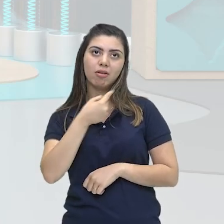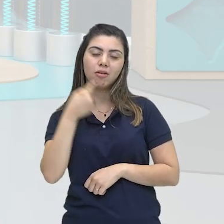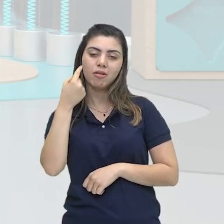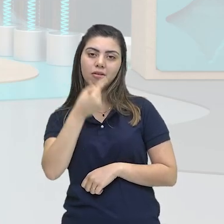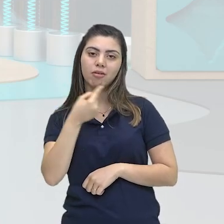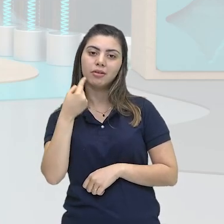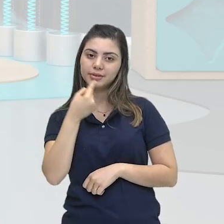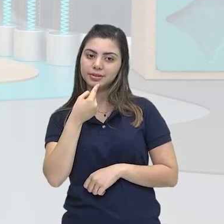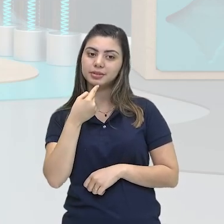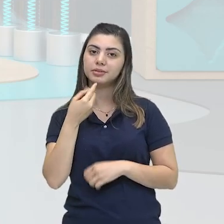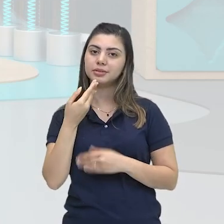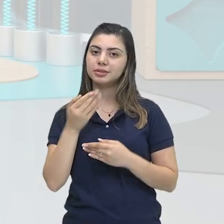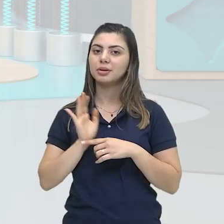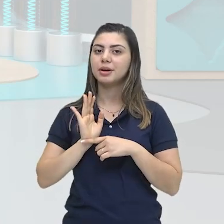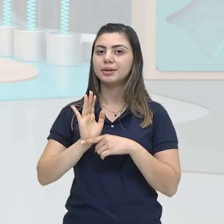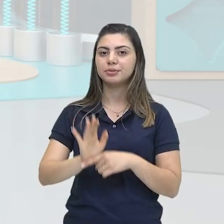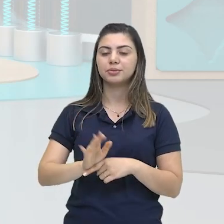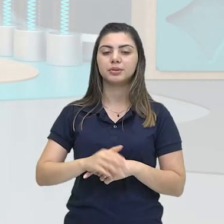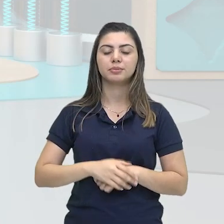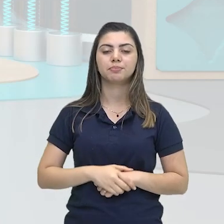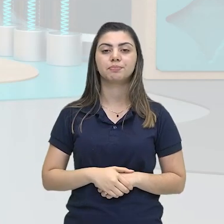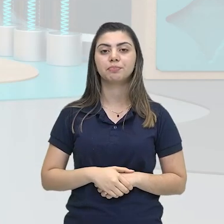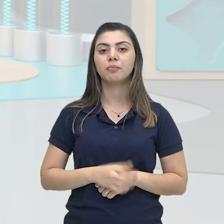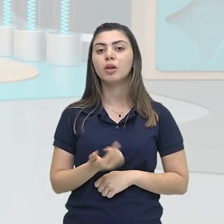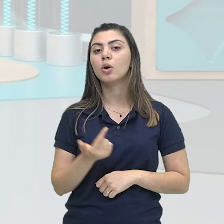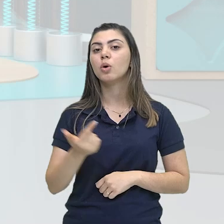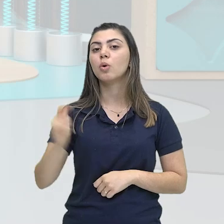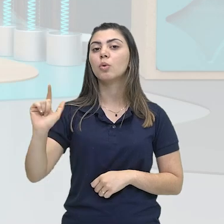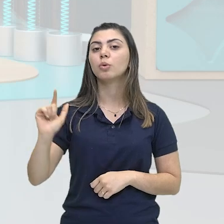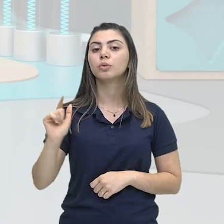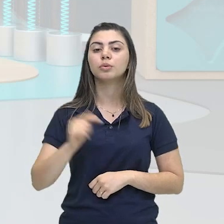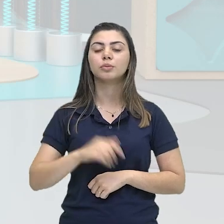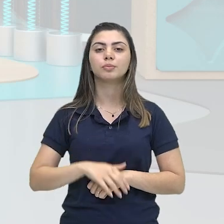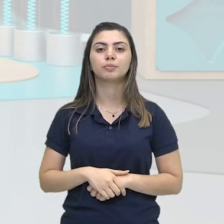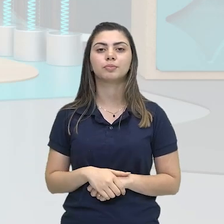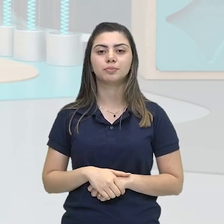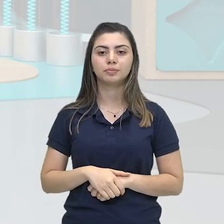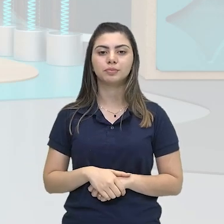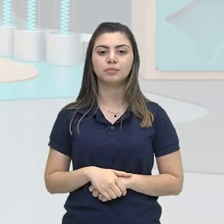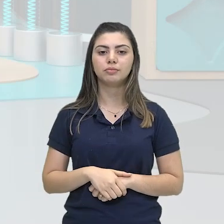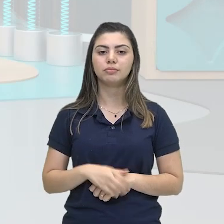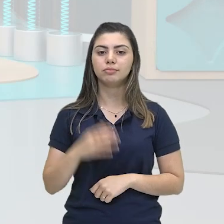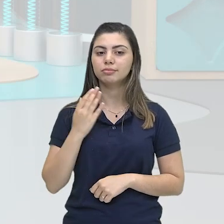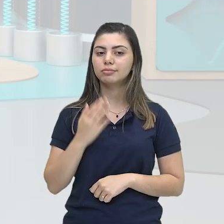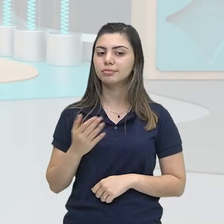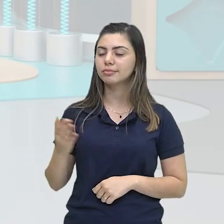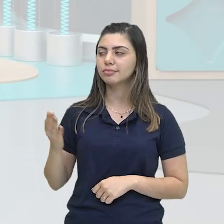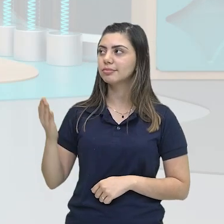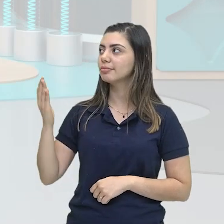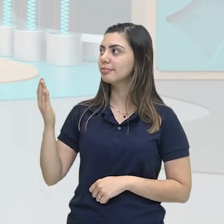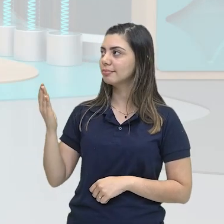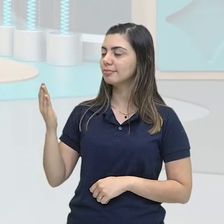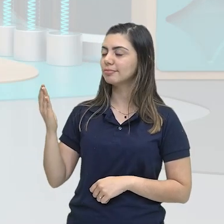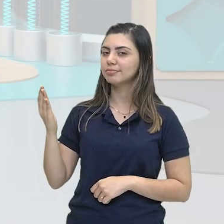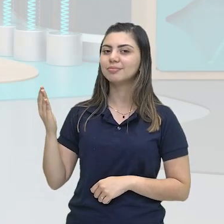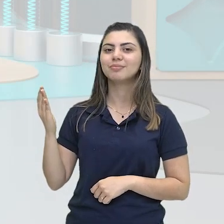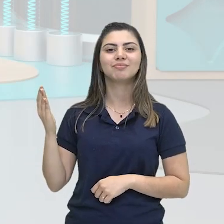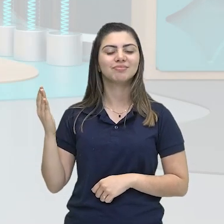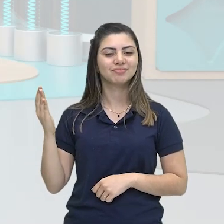certo? Prosseguindo, outro tipo de ginástica que nós temos de não competitiva, né, é